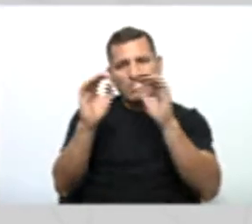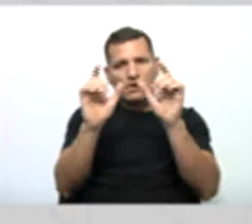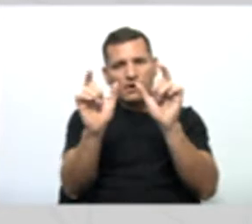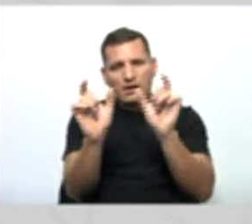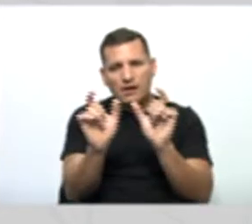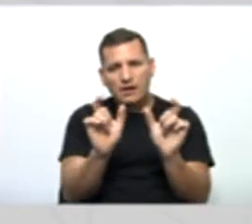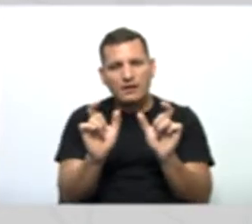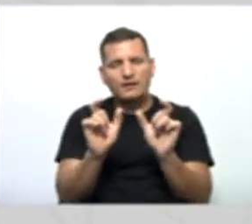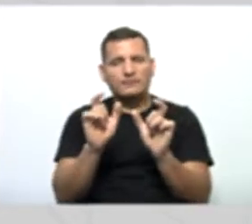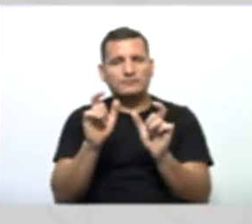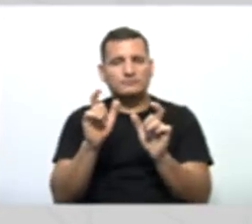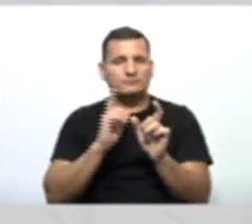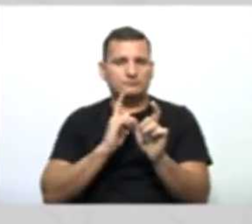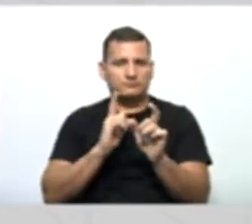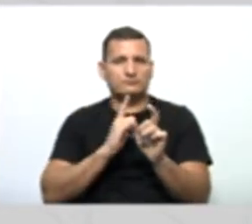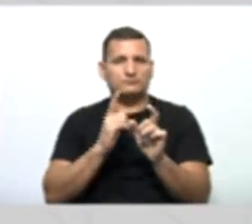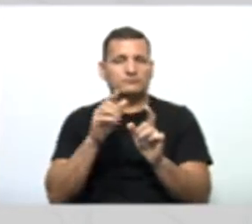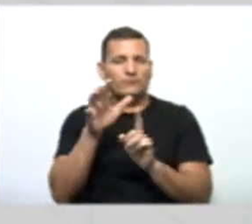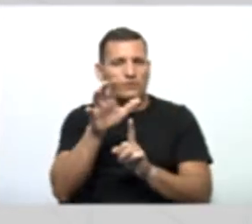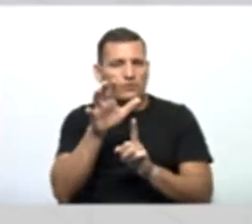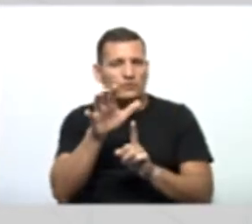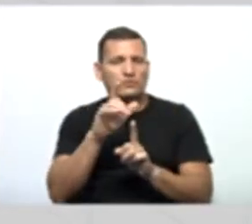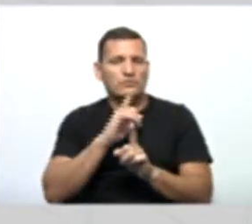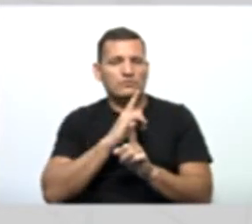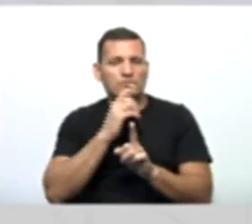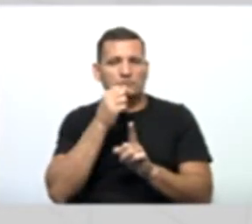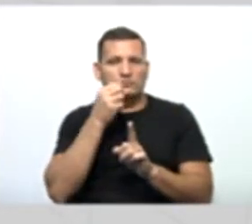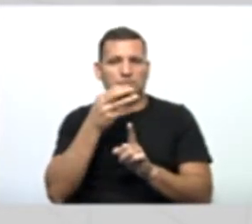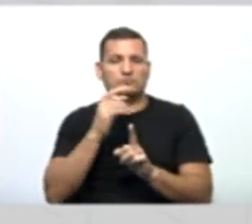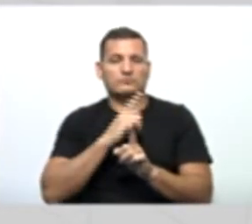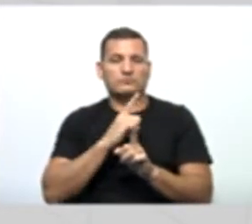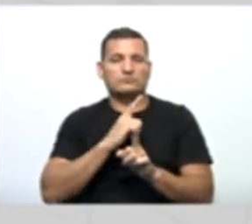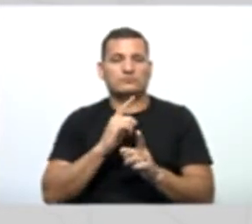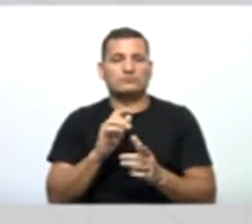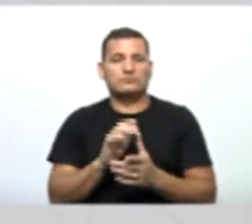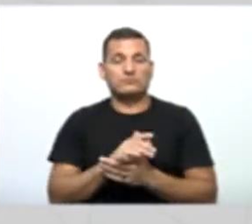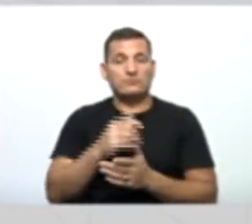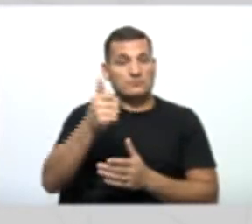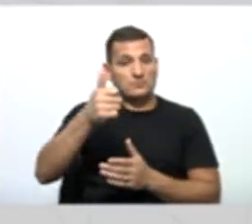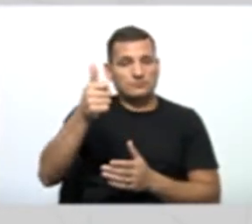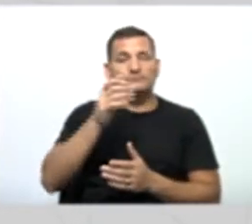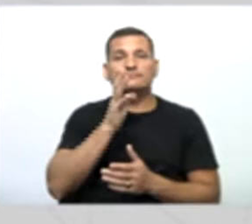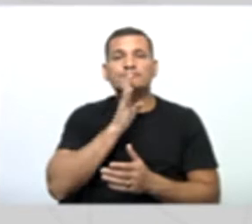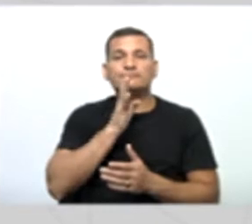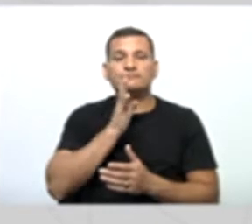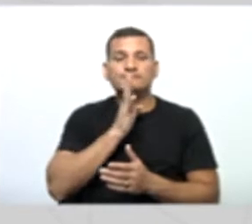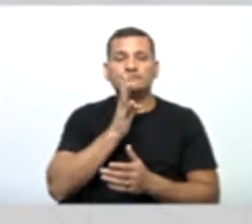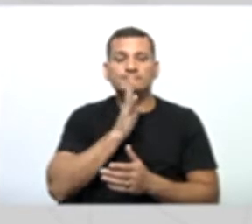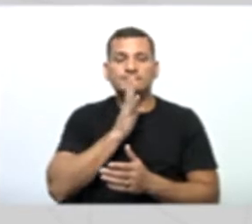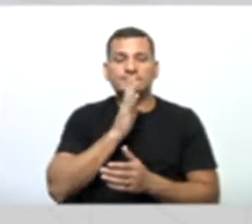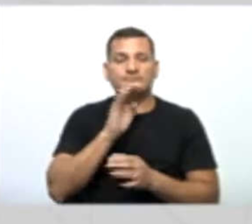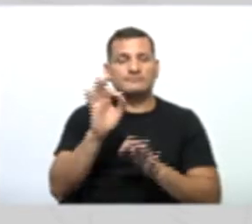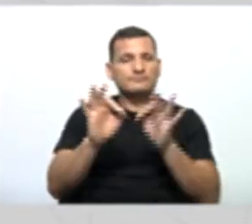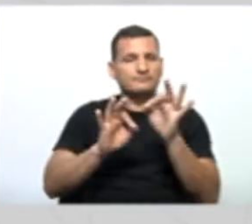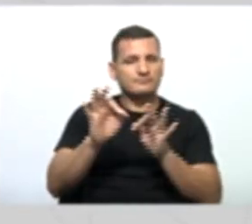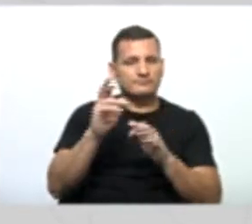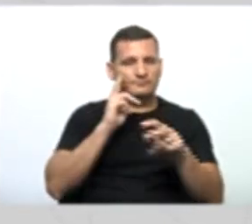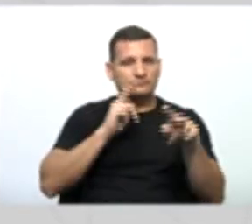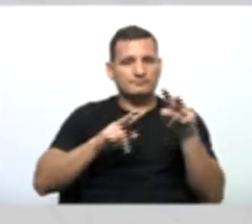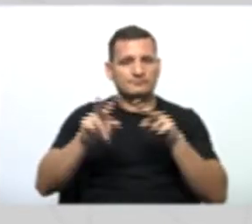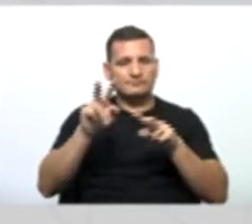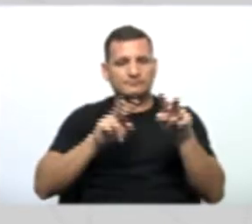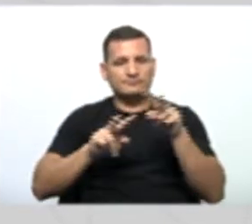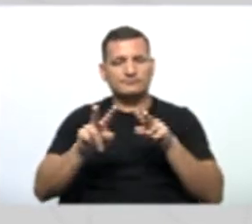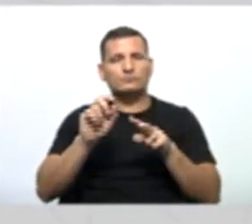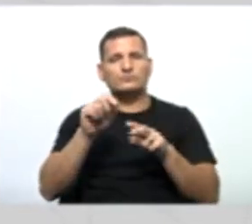voltar nesse slide aqui daqui a pouco. Vamos lá. Primeiro, vamos conhecer o planejamento visual, a questão